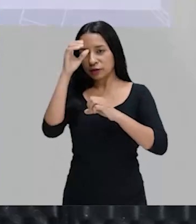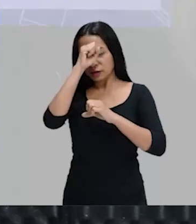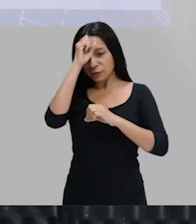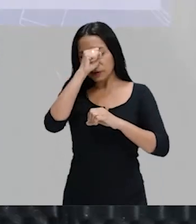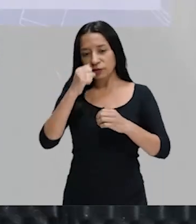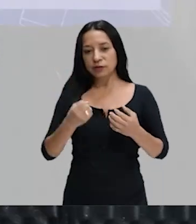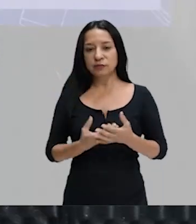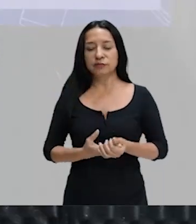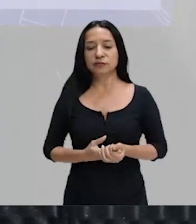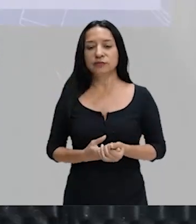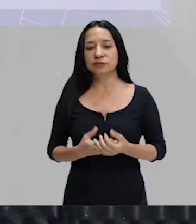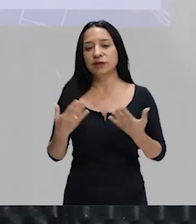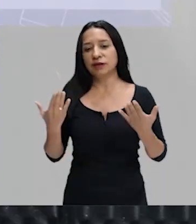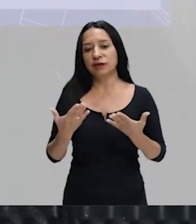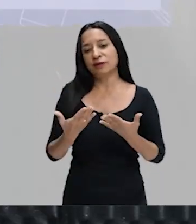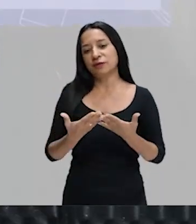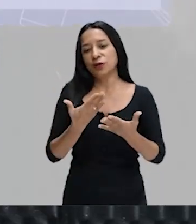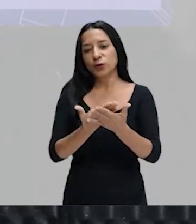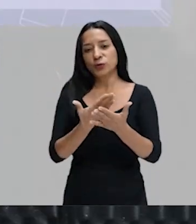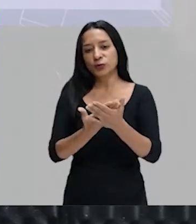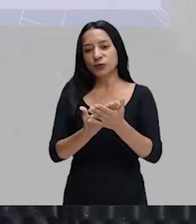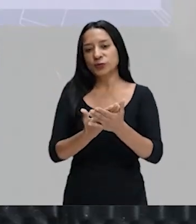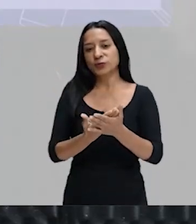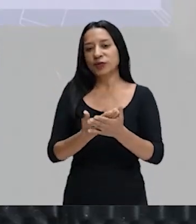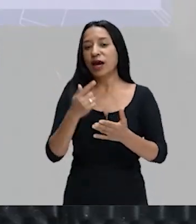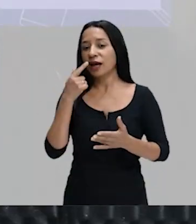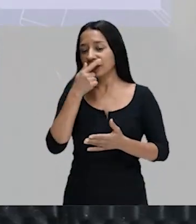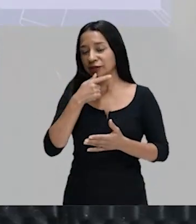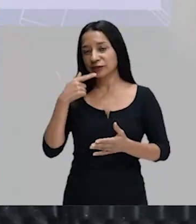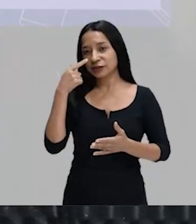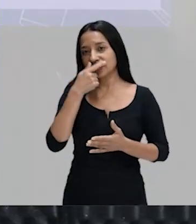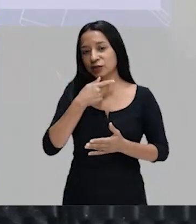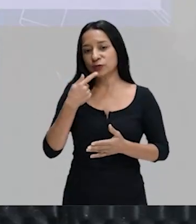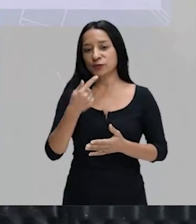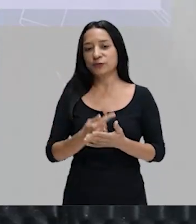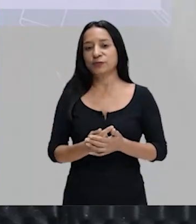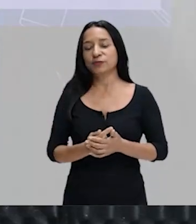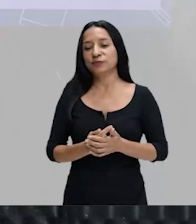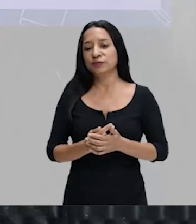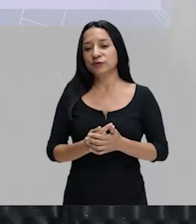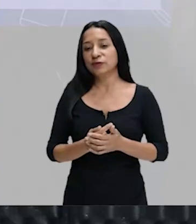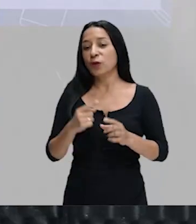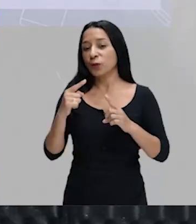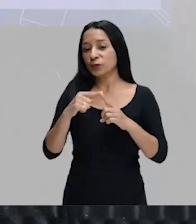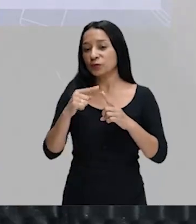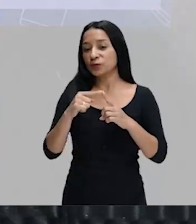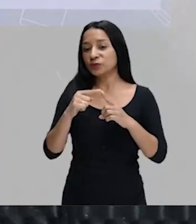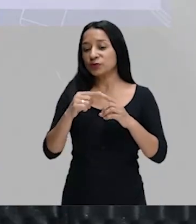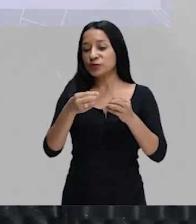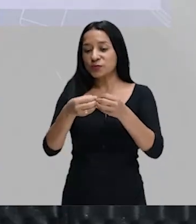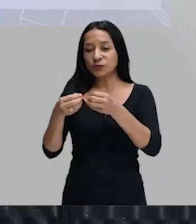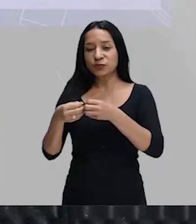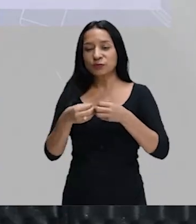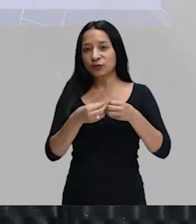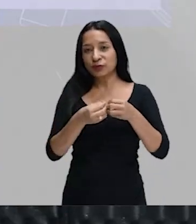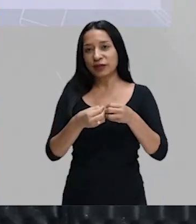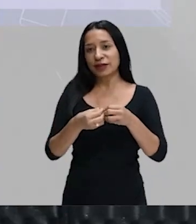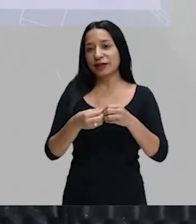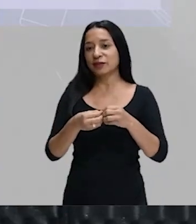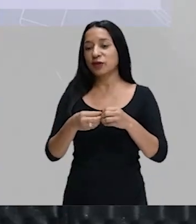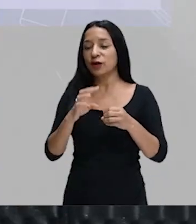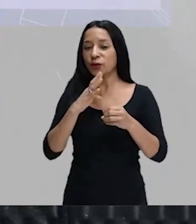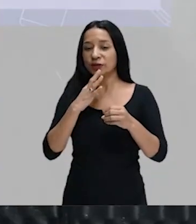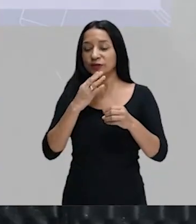agora estudar, pessoal, glicídios, tá? Esse tipo de molécula é mais conhecido como